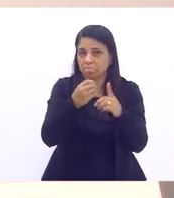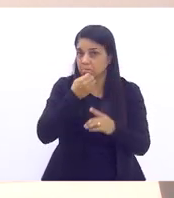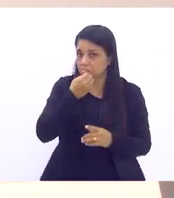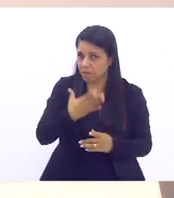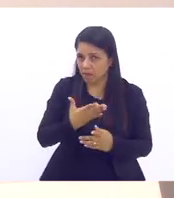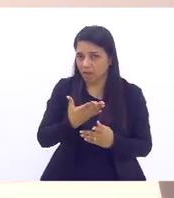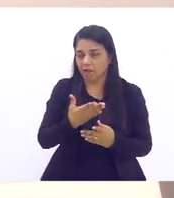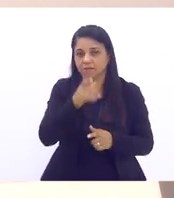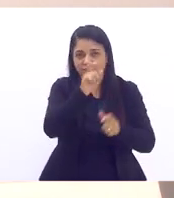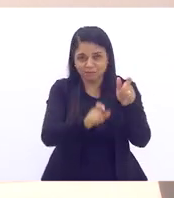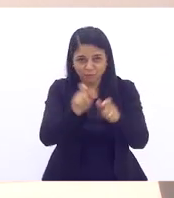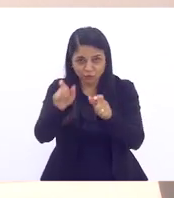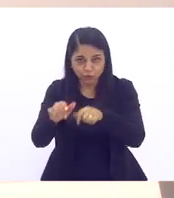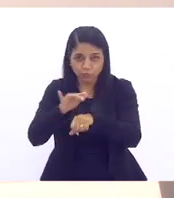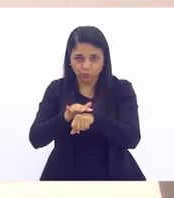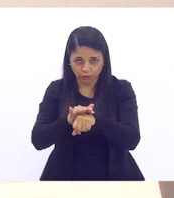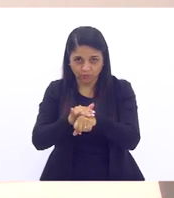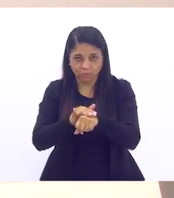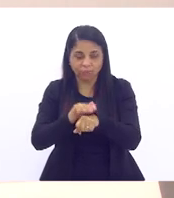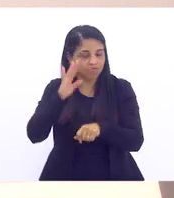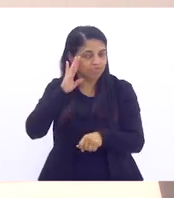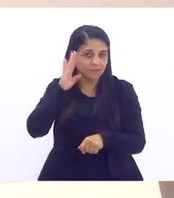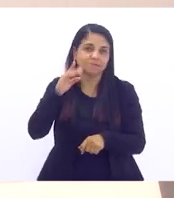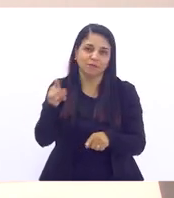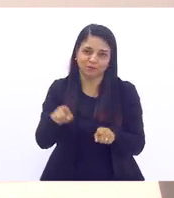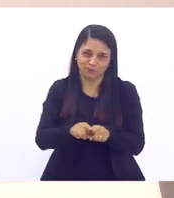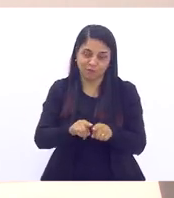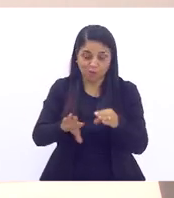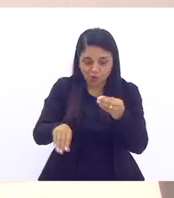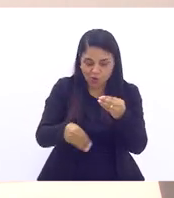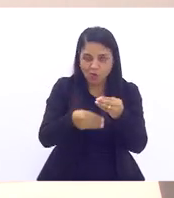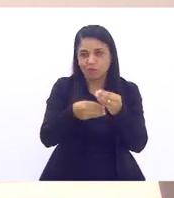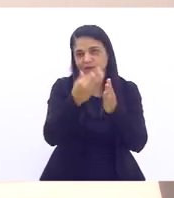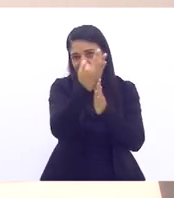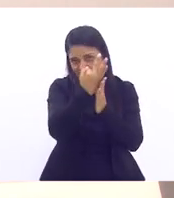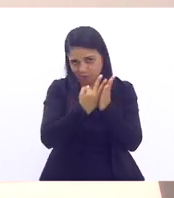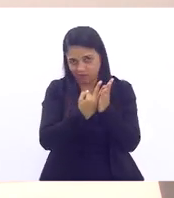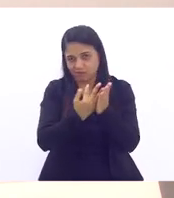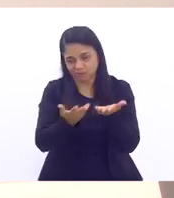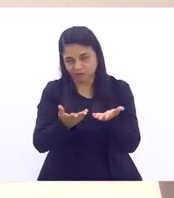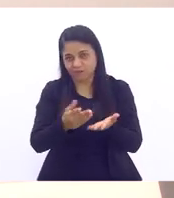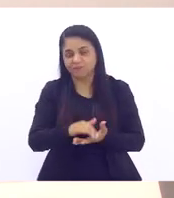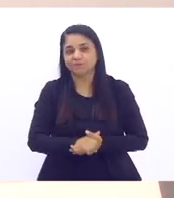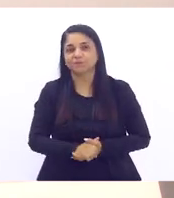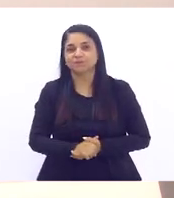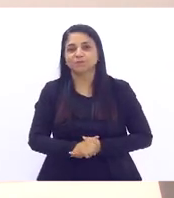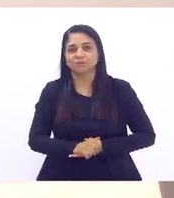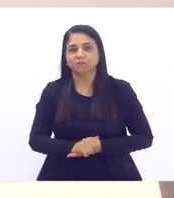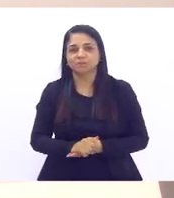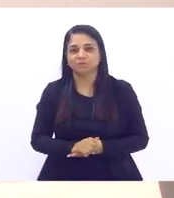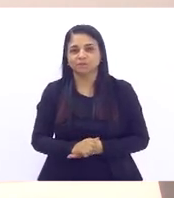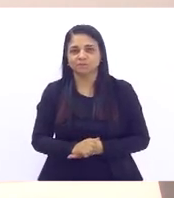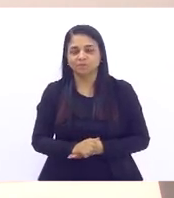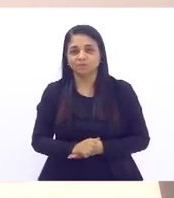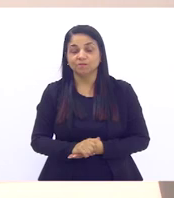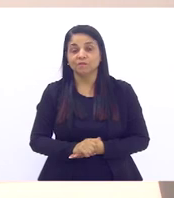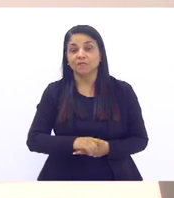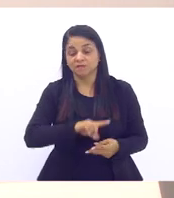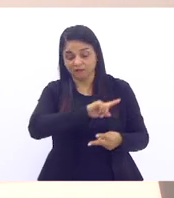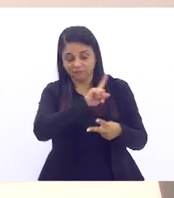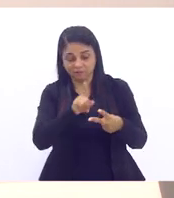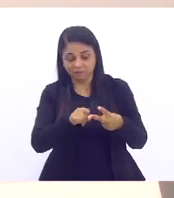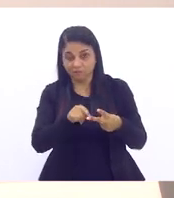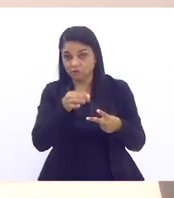pacientes é essencial acho essencial seria creio que seria um ganho no texto uma segunda